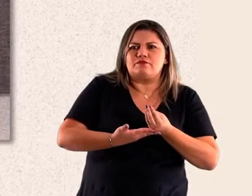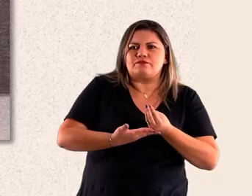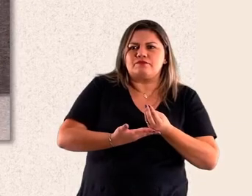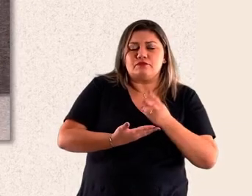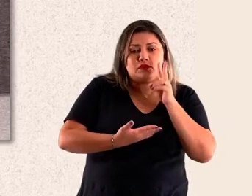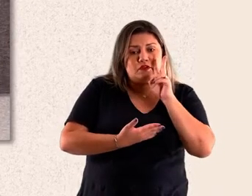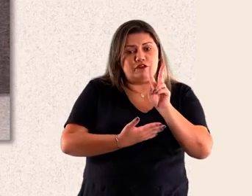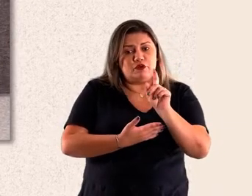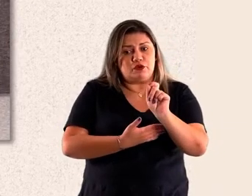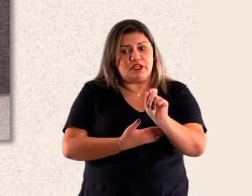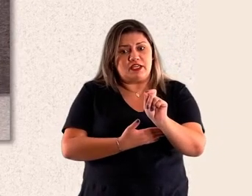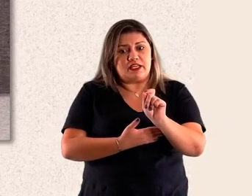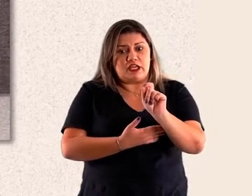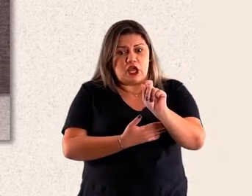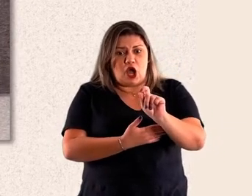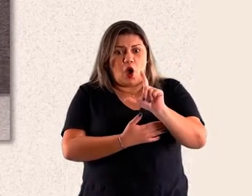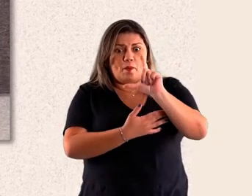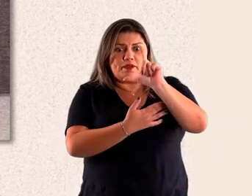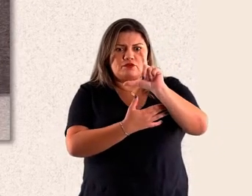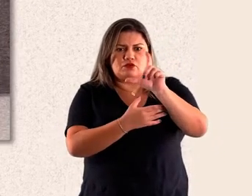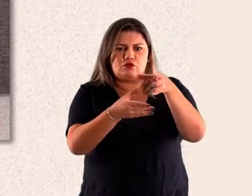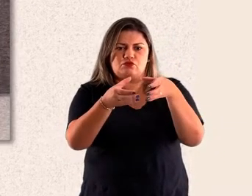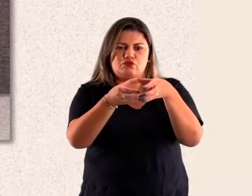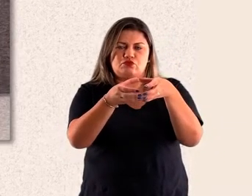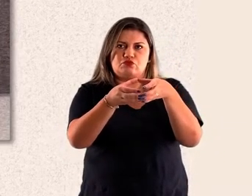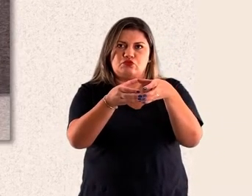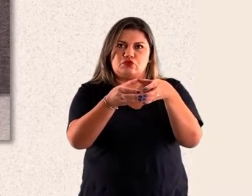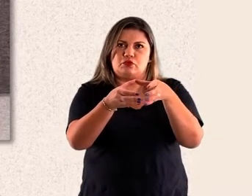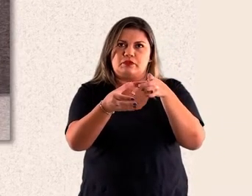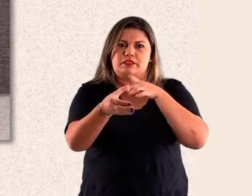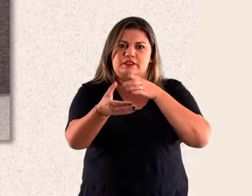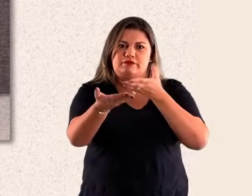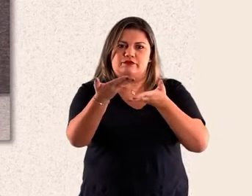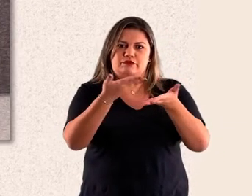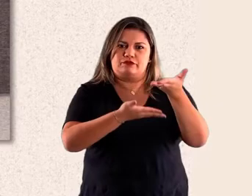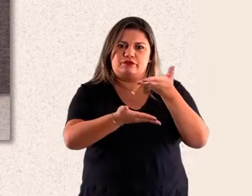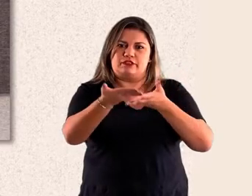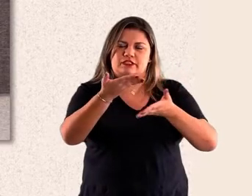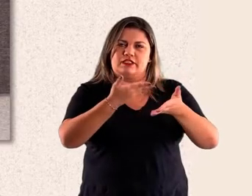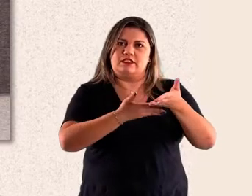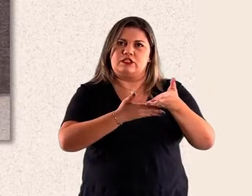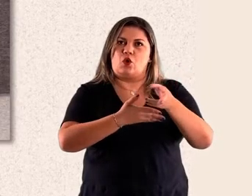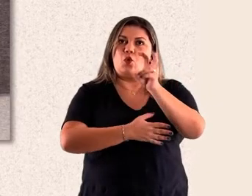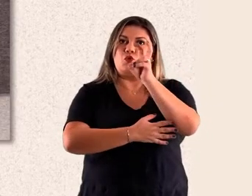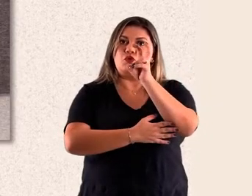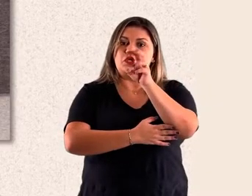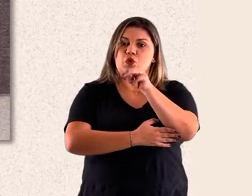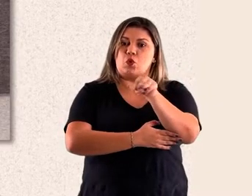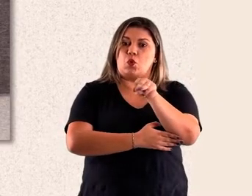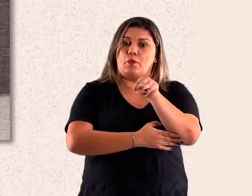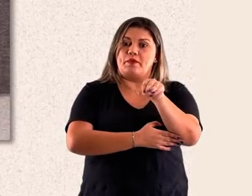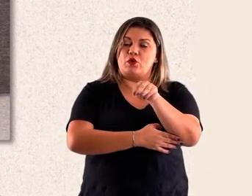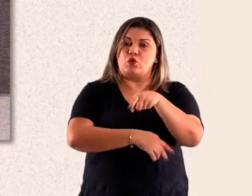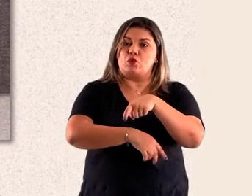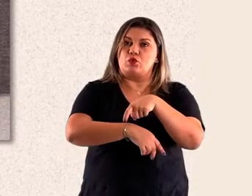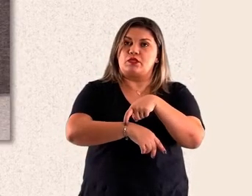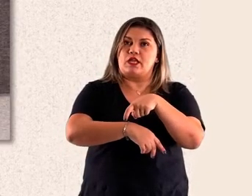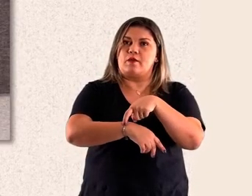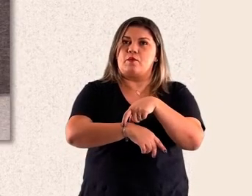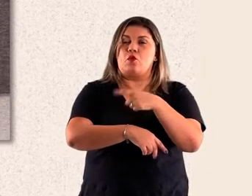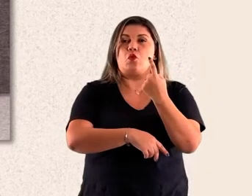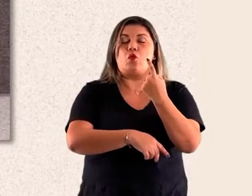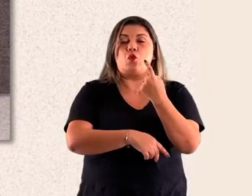aumentou um determinado grupo que teve interação de cinco minutos com aluno que foi beneficiado